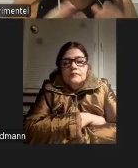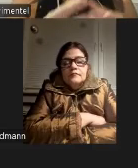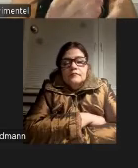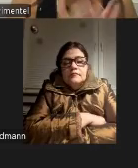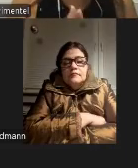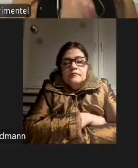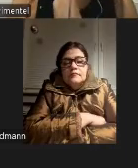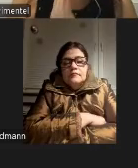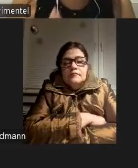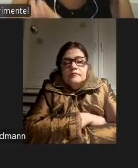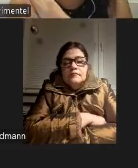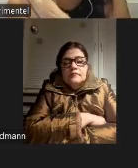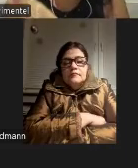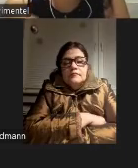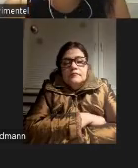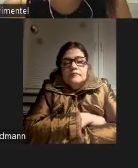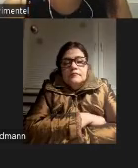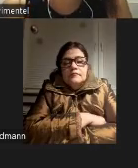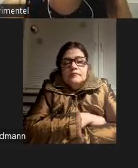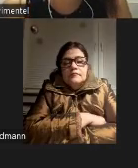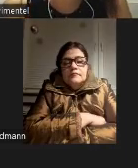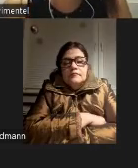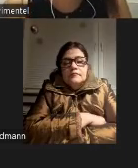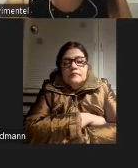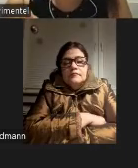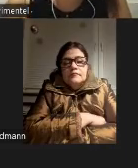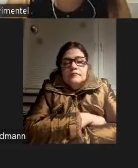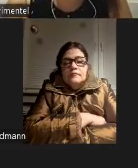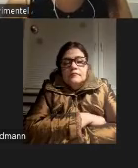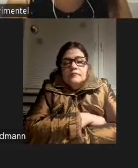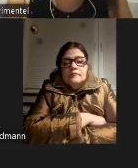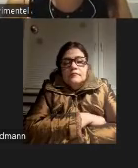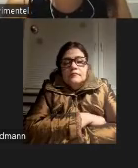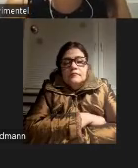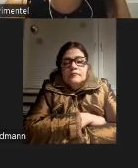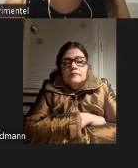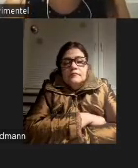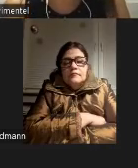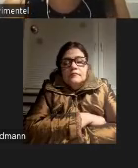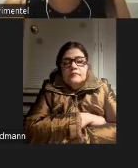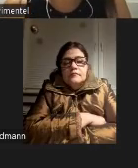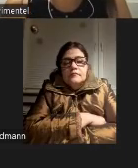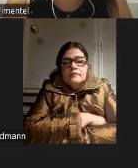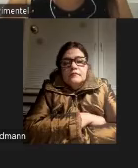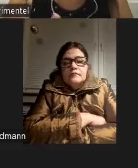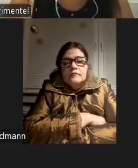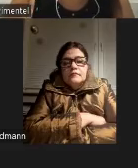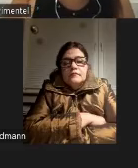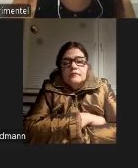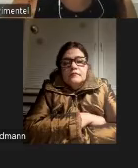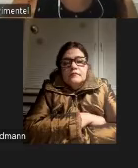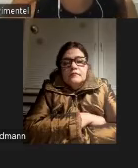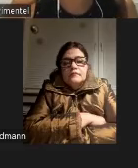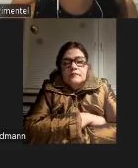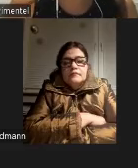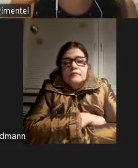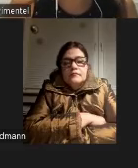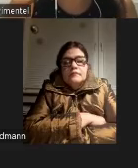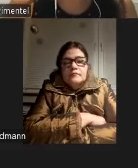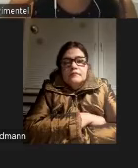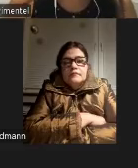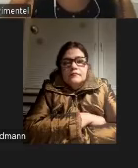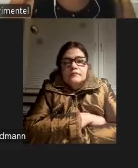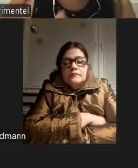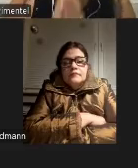que modular adequadamente o nosso sono pode retardar o avanço da doença, melhorando a qualidade de vida dos